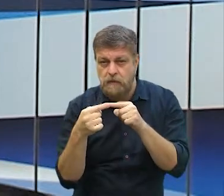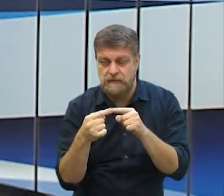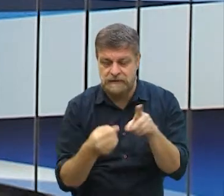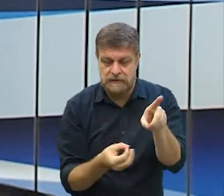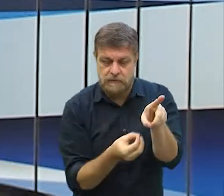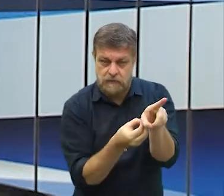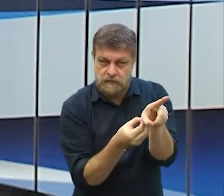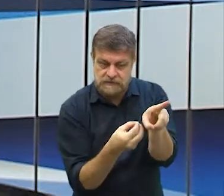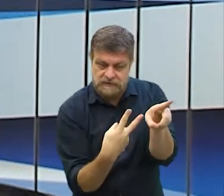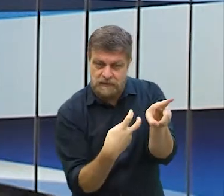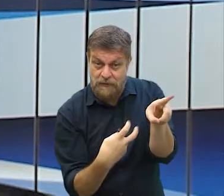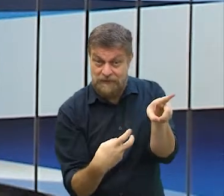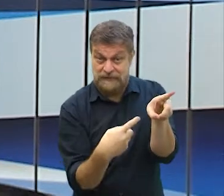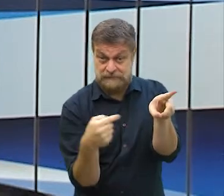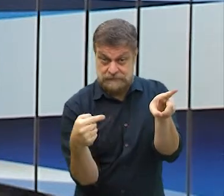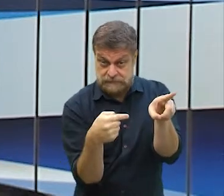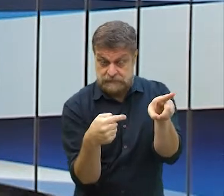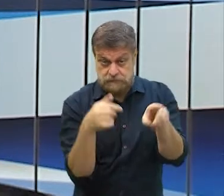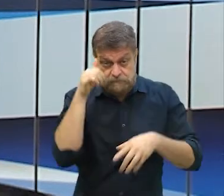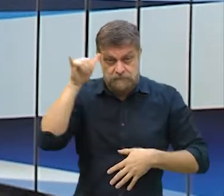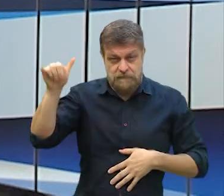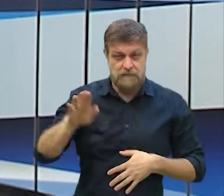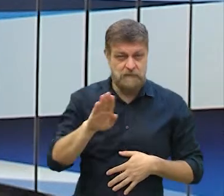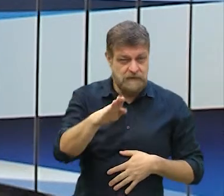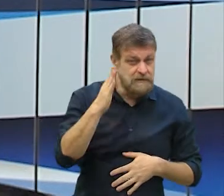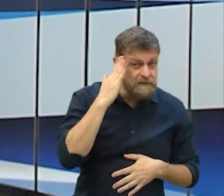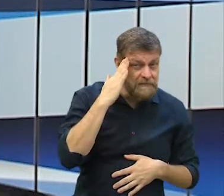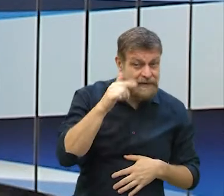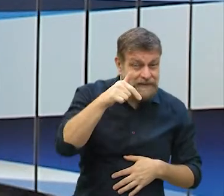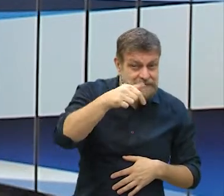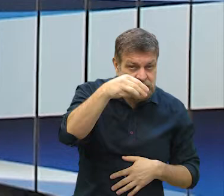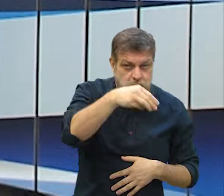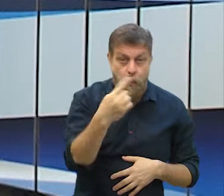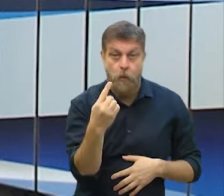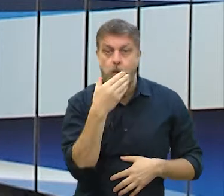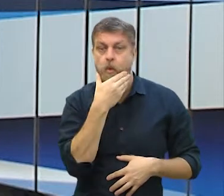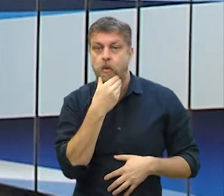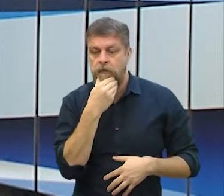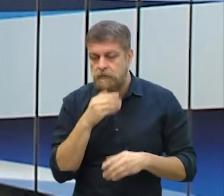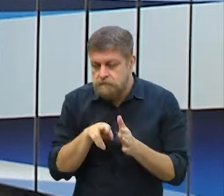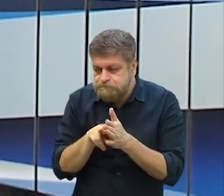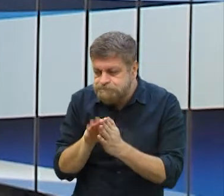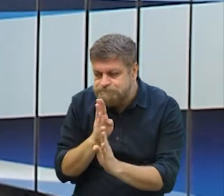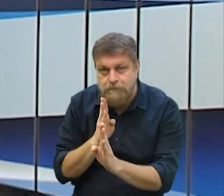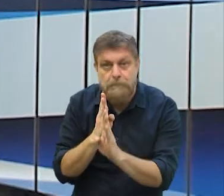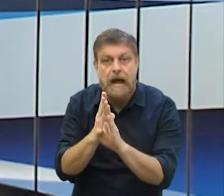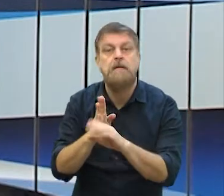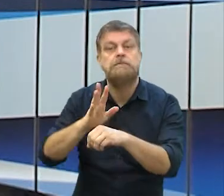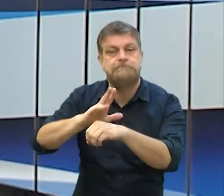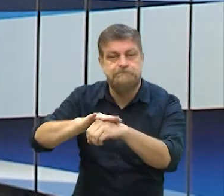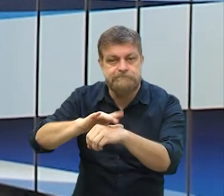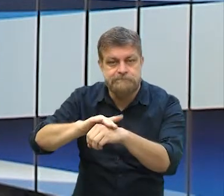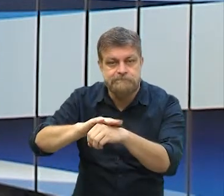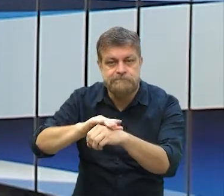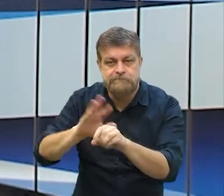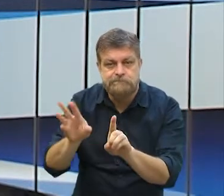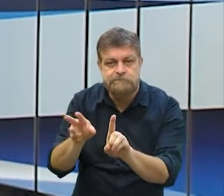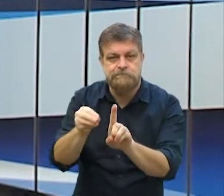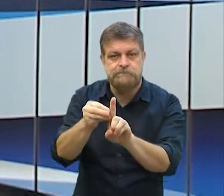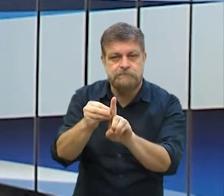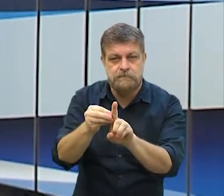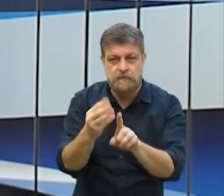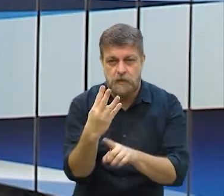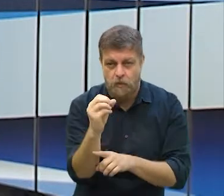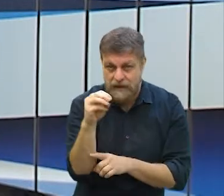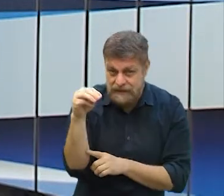de próstata. Você sabia que a cada 7 minutos um homem é diagnosticado com a doença? A cada